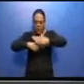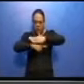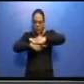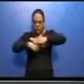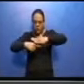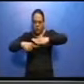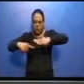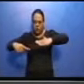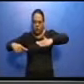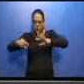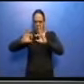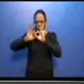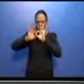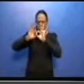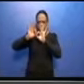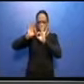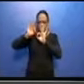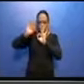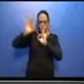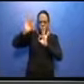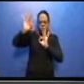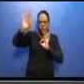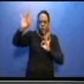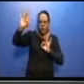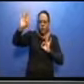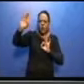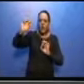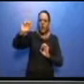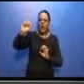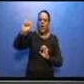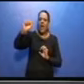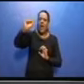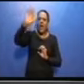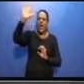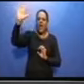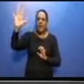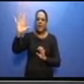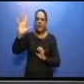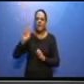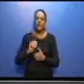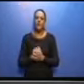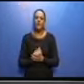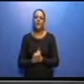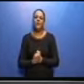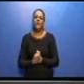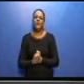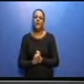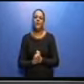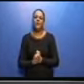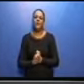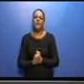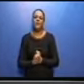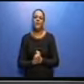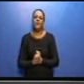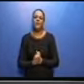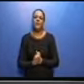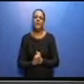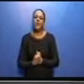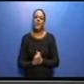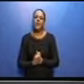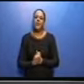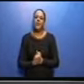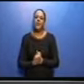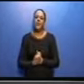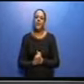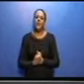entre 10 graus ao sul da linha do Equador e 75 graus ao norte. Uma pequena porção dele fica aí no